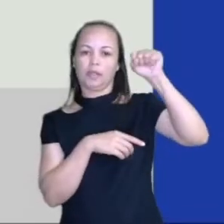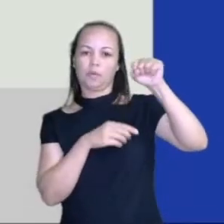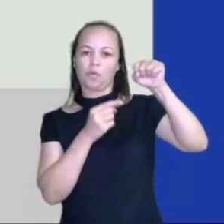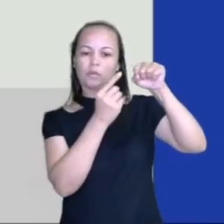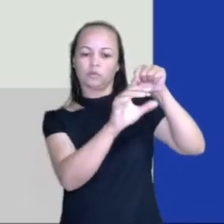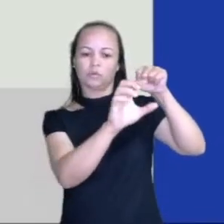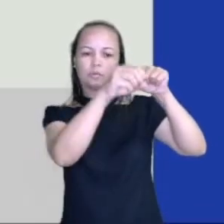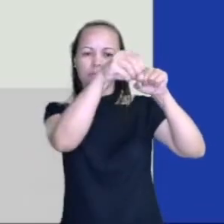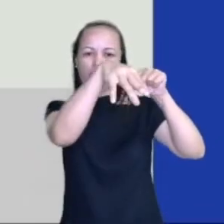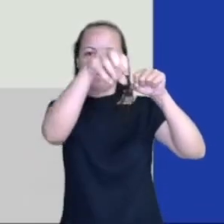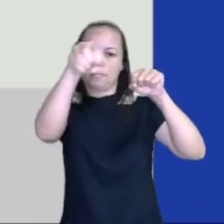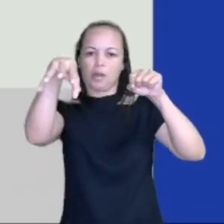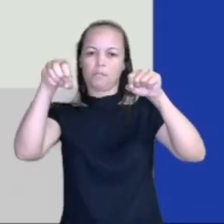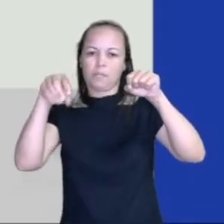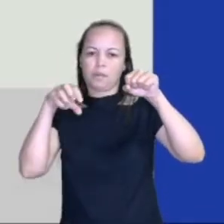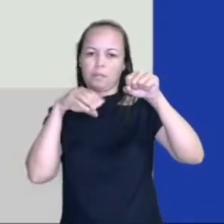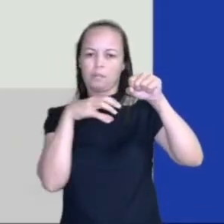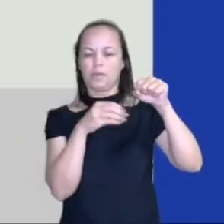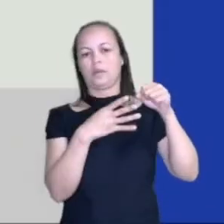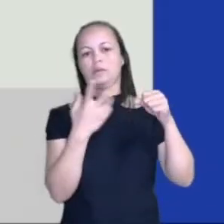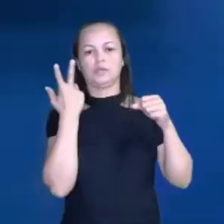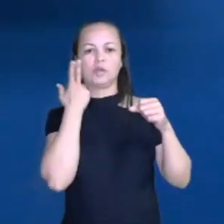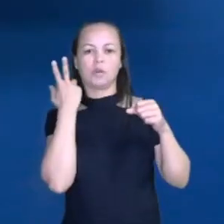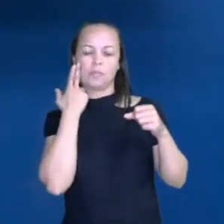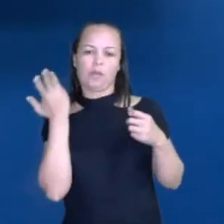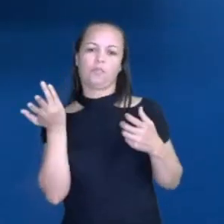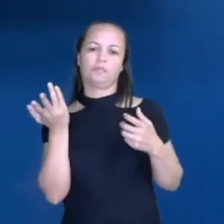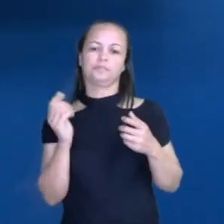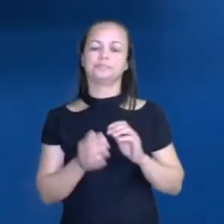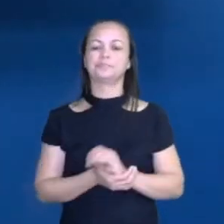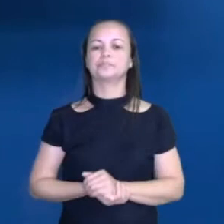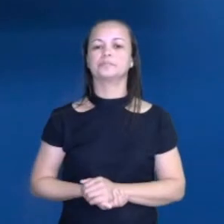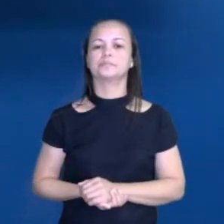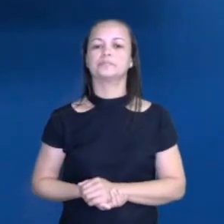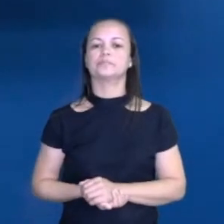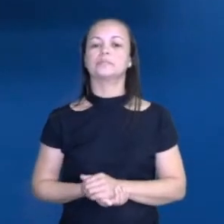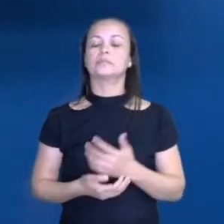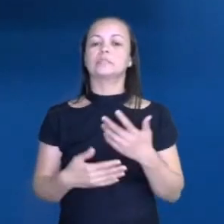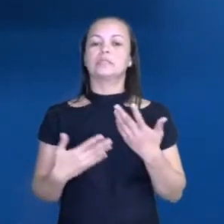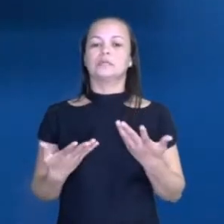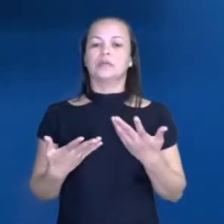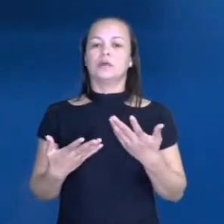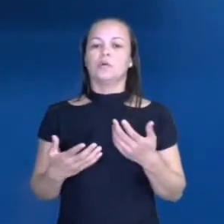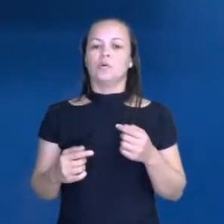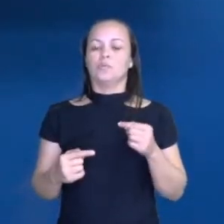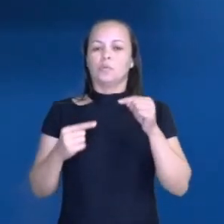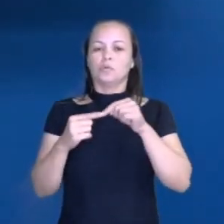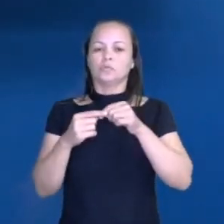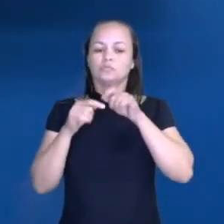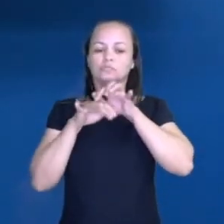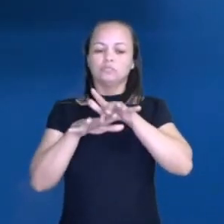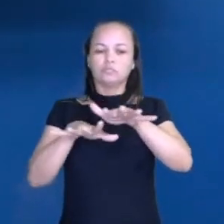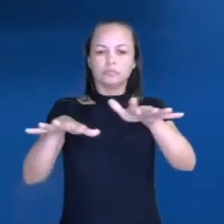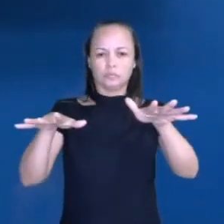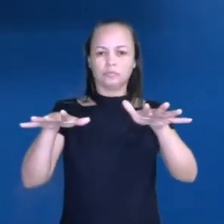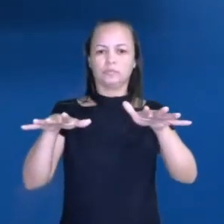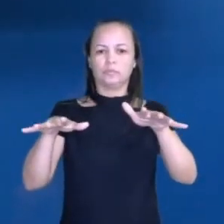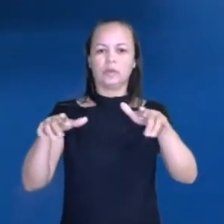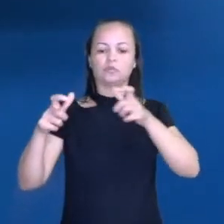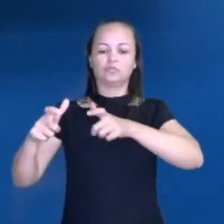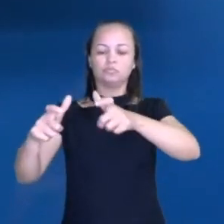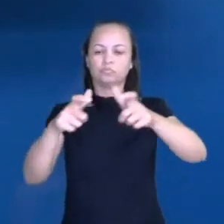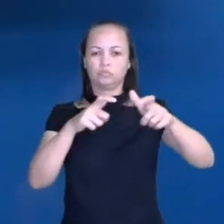da fonte é praticamente a mesma tem um ponto ponto em comum que vai distribuir pra vender mais